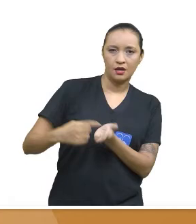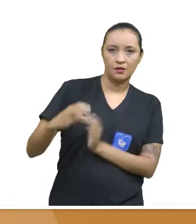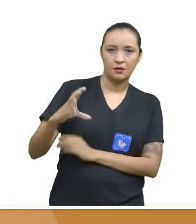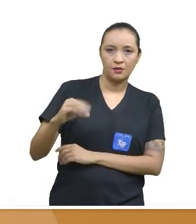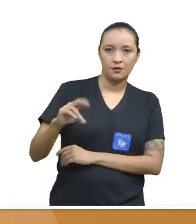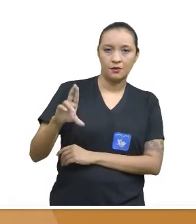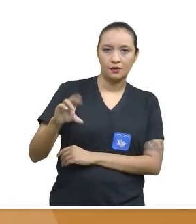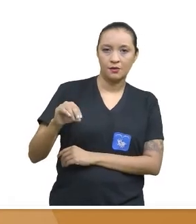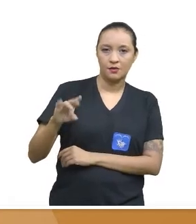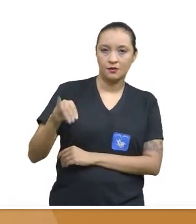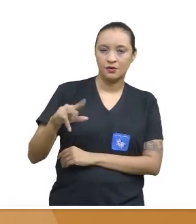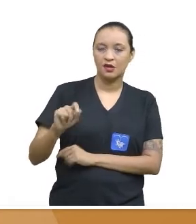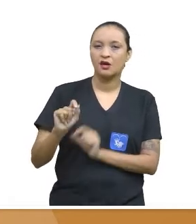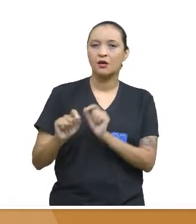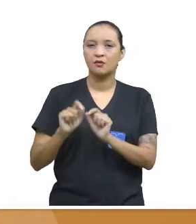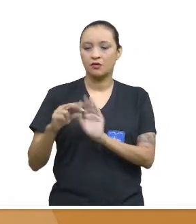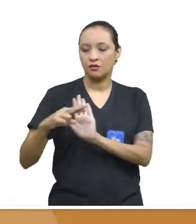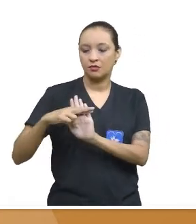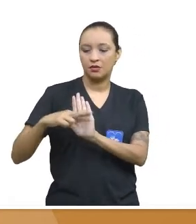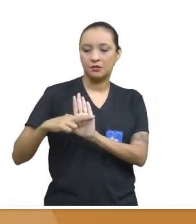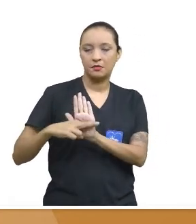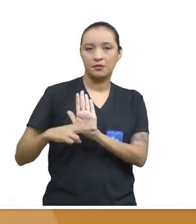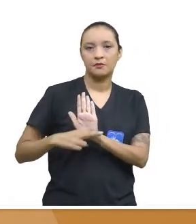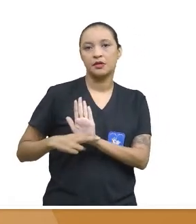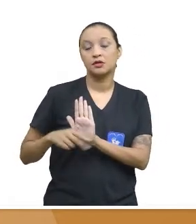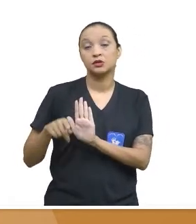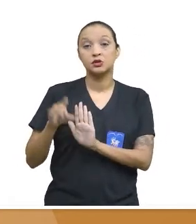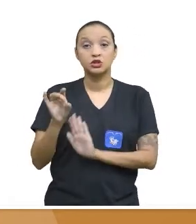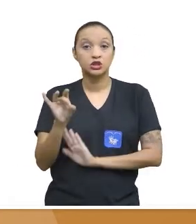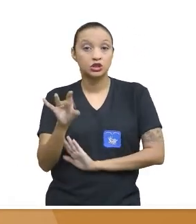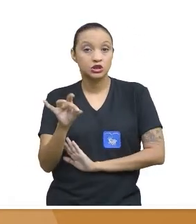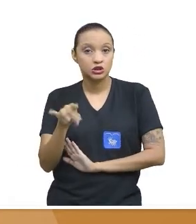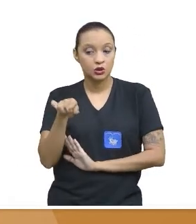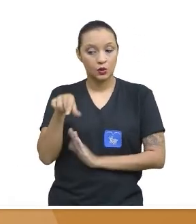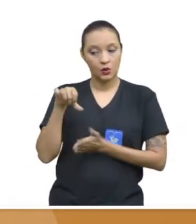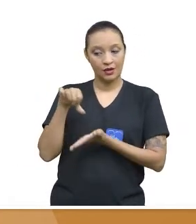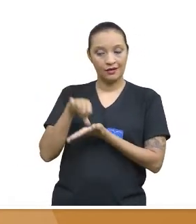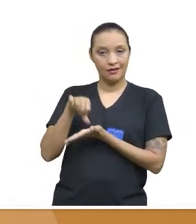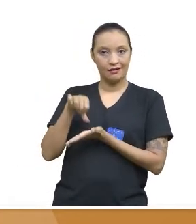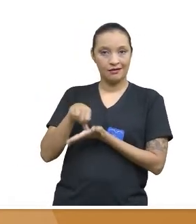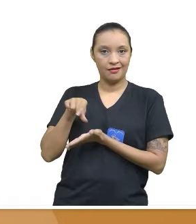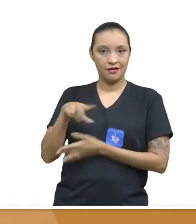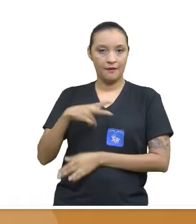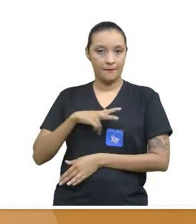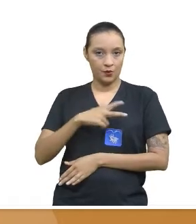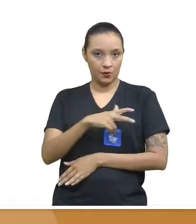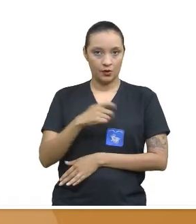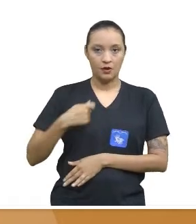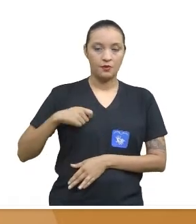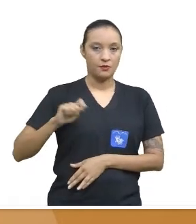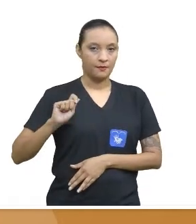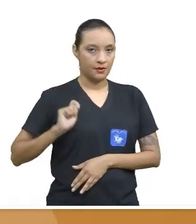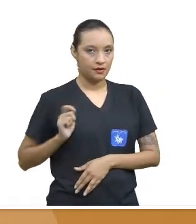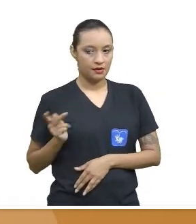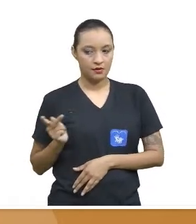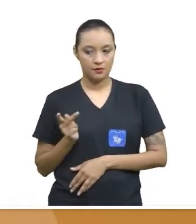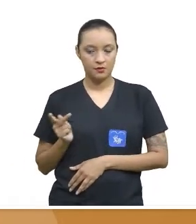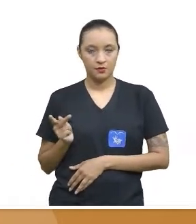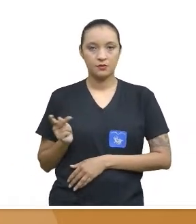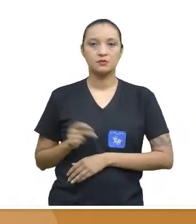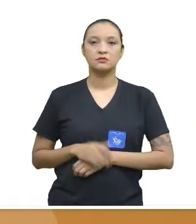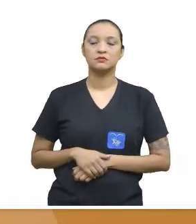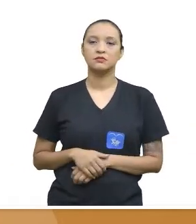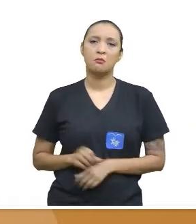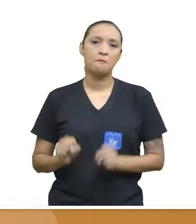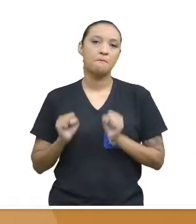colonial determinava que somente a metrópole, Portugal ou Espanha, nesse caso aqui, a Espanha poderia